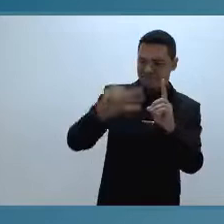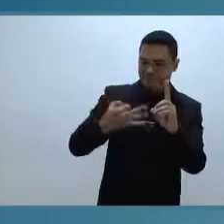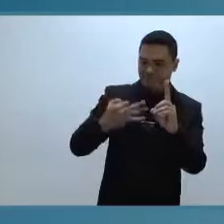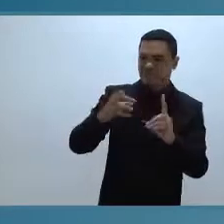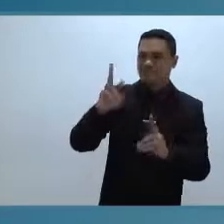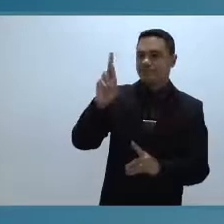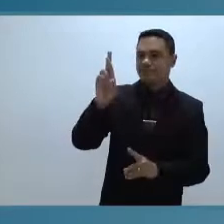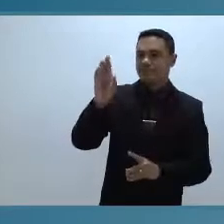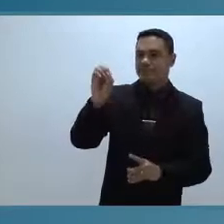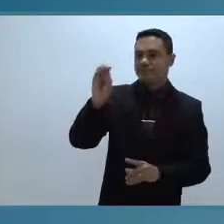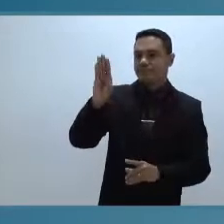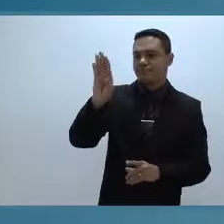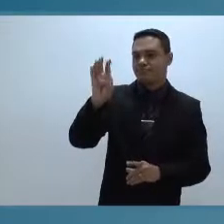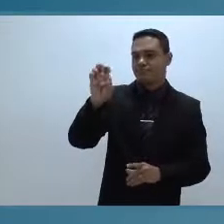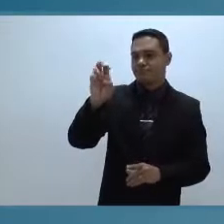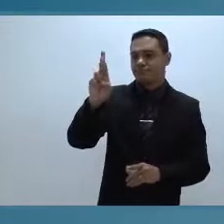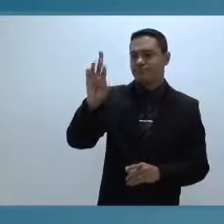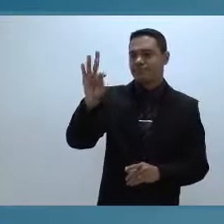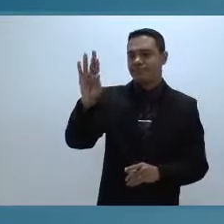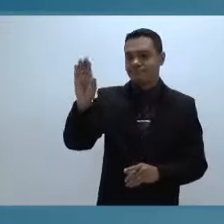a palavra.